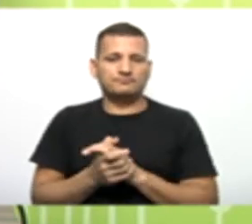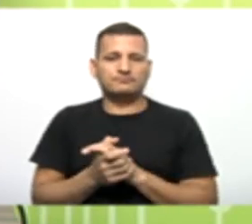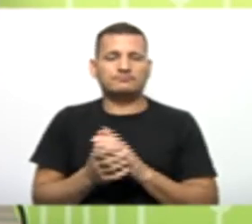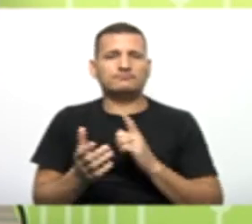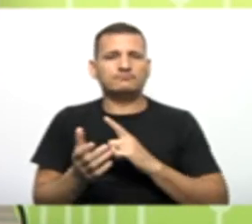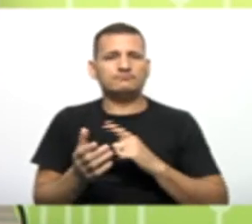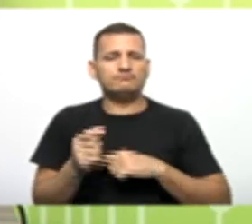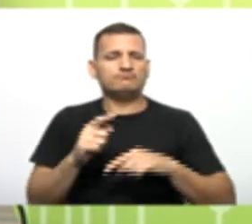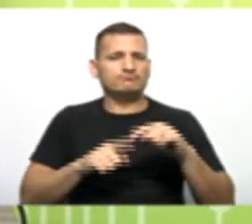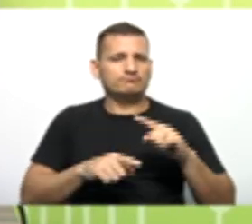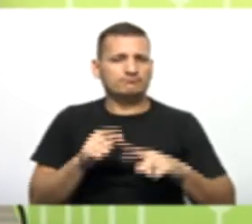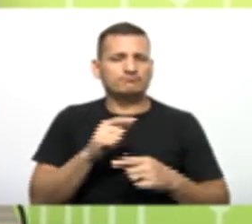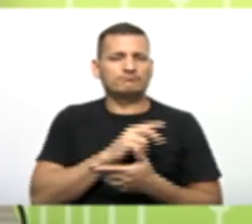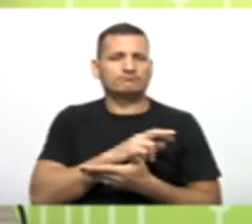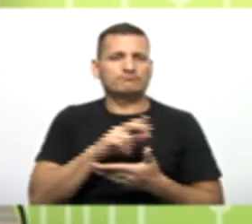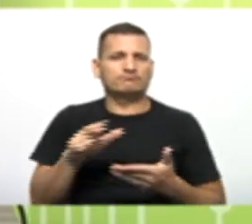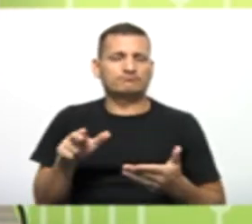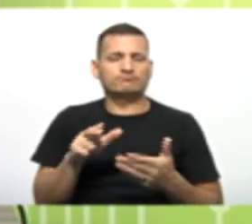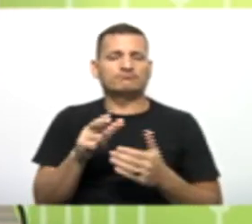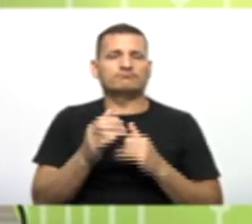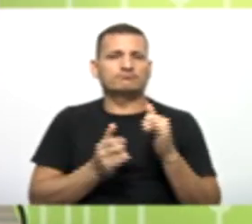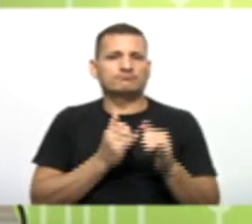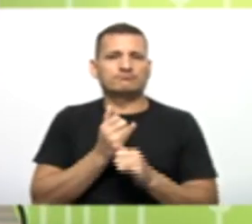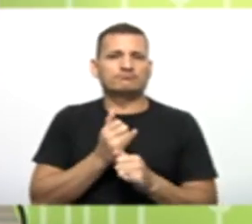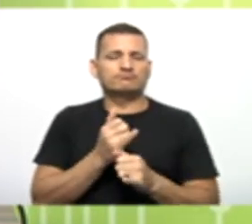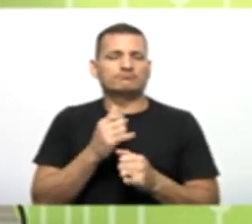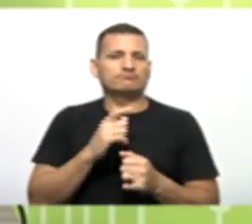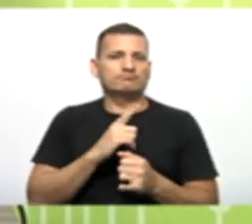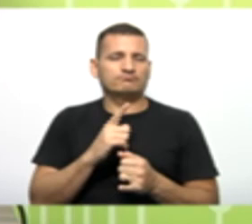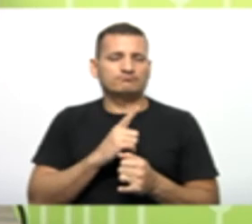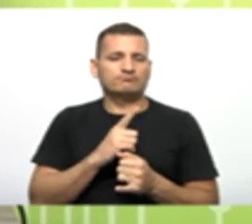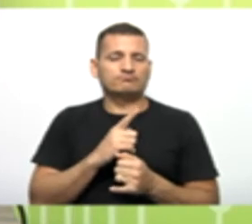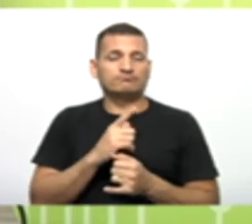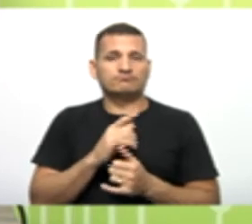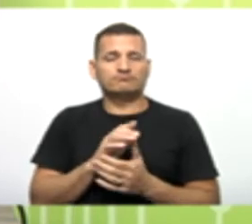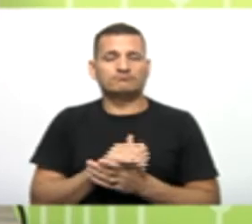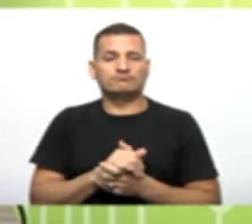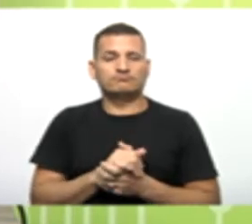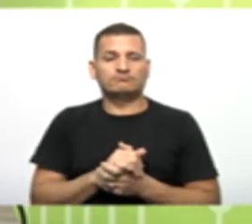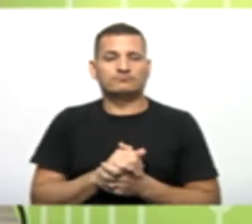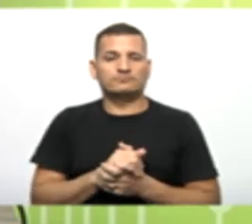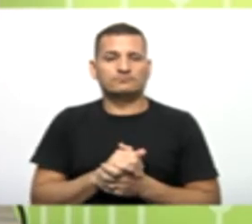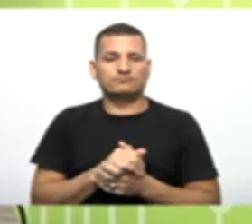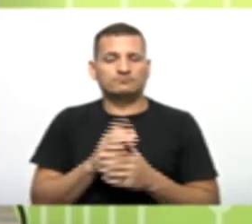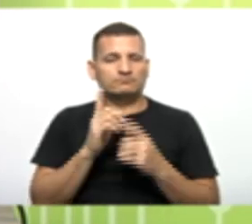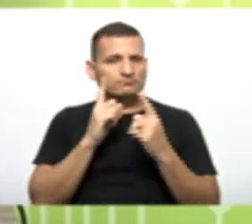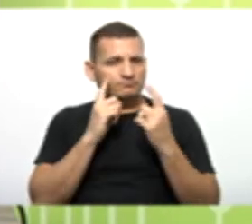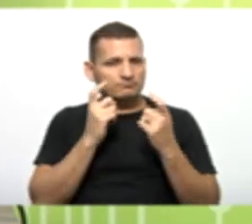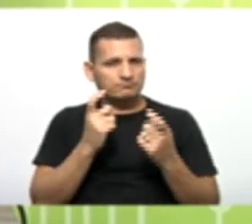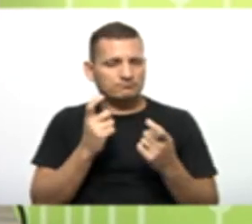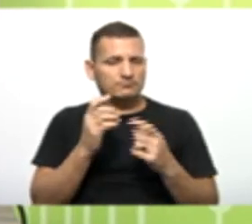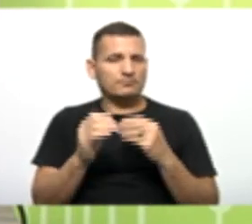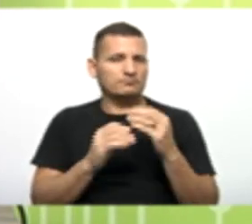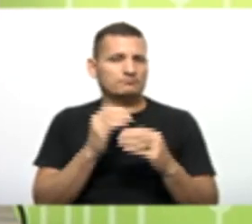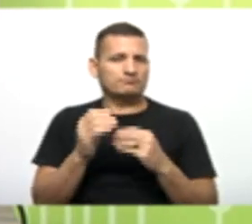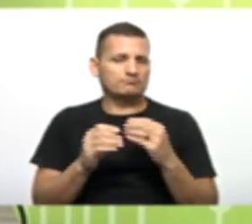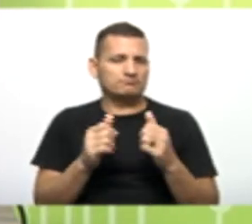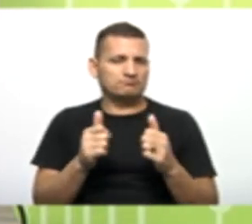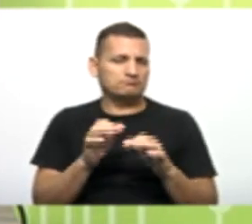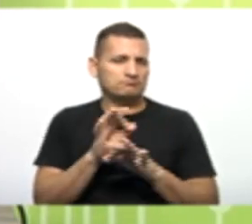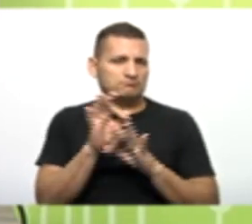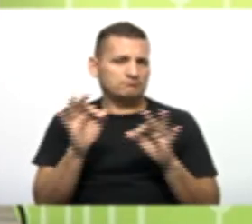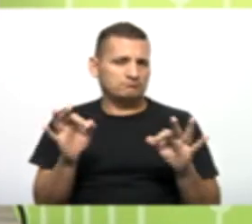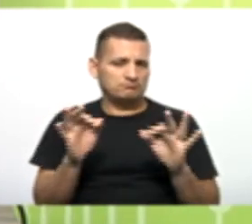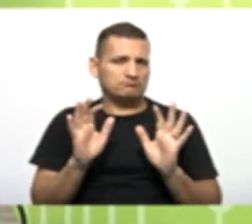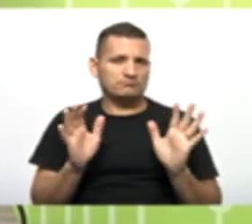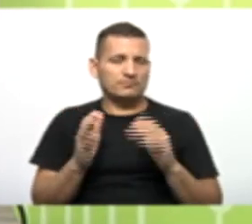muito material na internet, tem muita coisa bacana para vocês verem aí, e é uma coisa muito interessante. Banco de dados é maravilhoso e é a base para tudo que